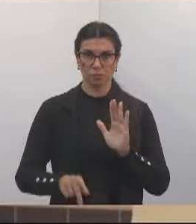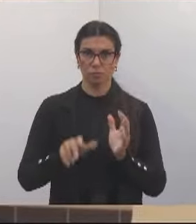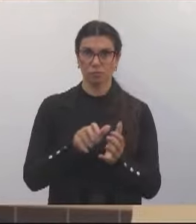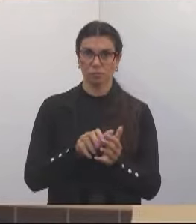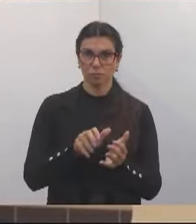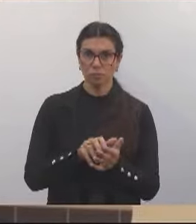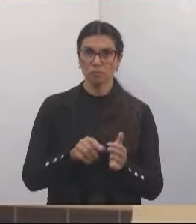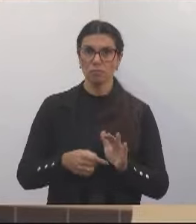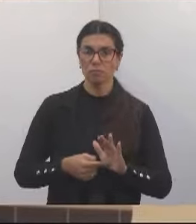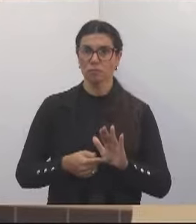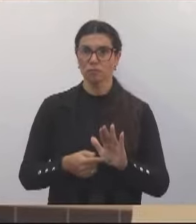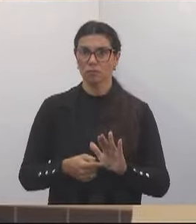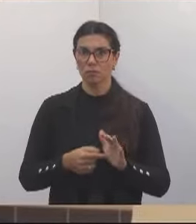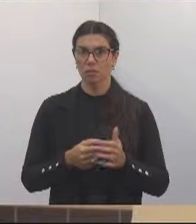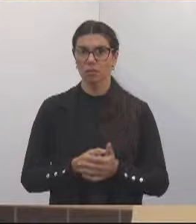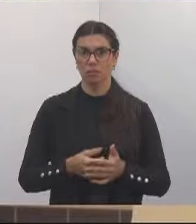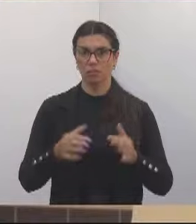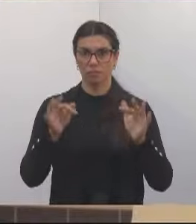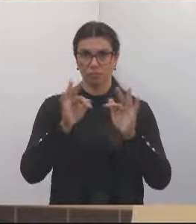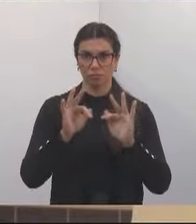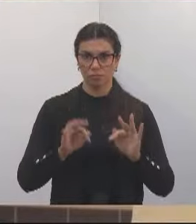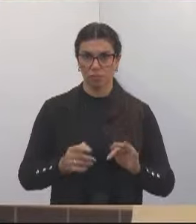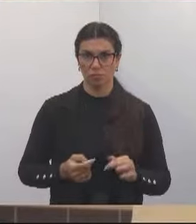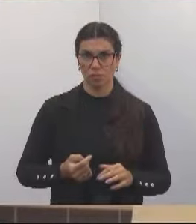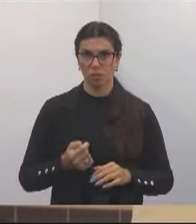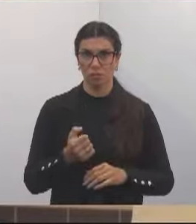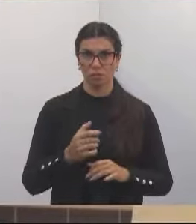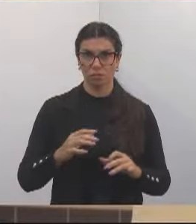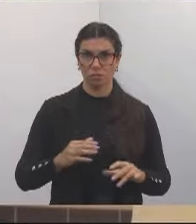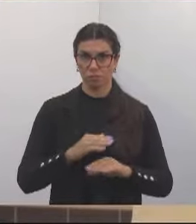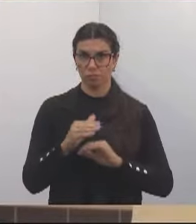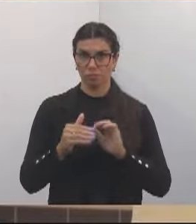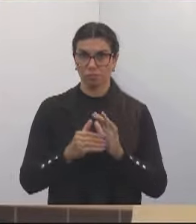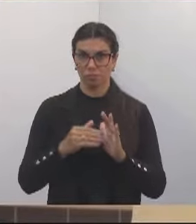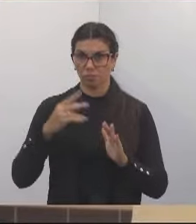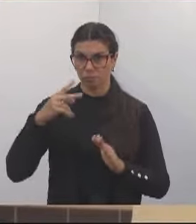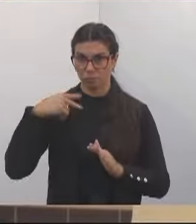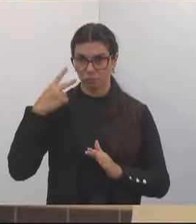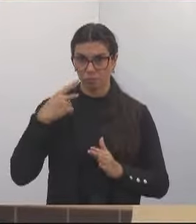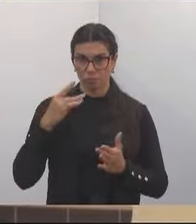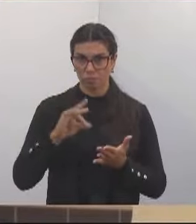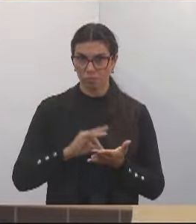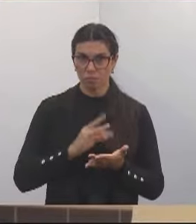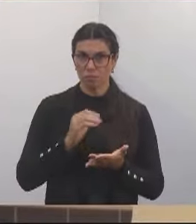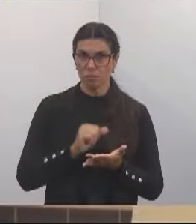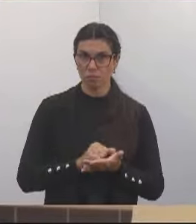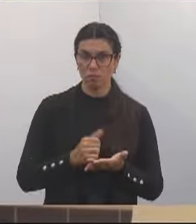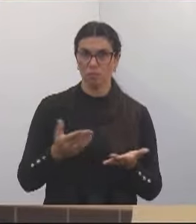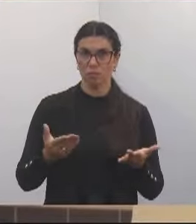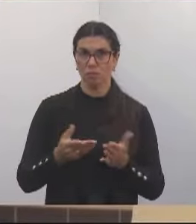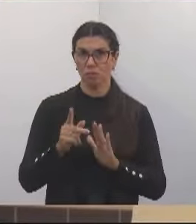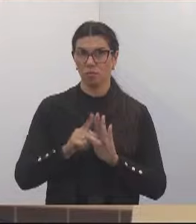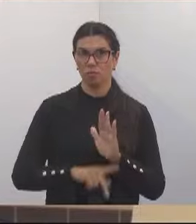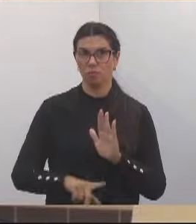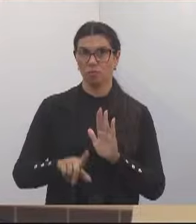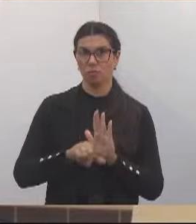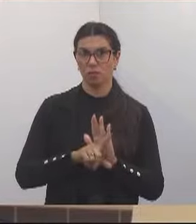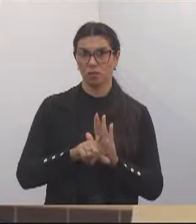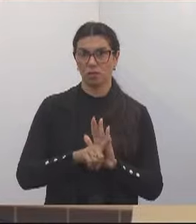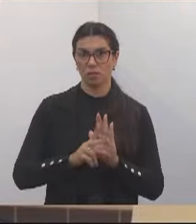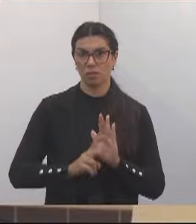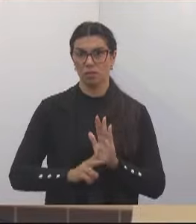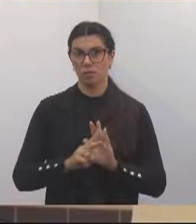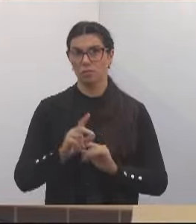feliz que quase todos os vereadores assinaram o projeto de lei aqui, porque, como sempre